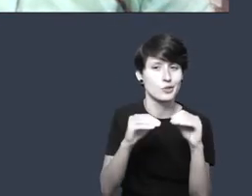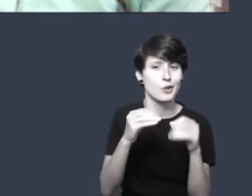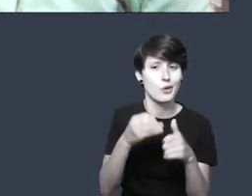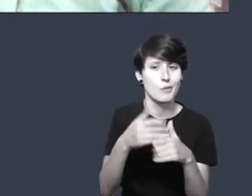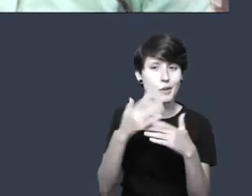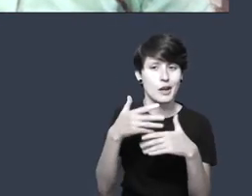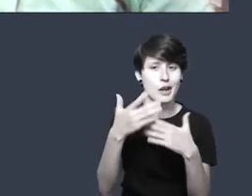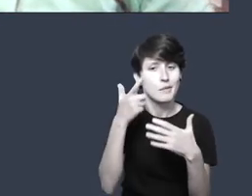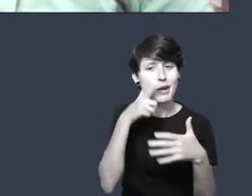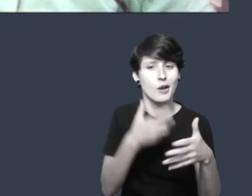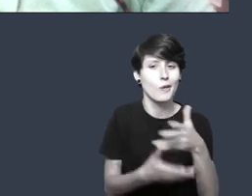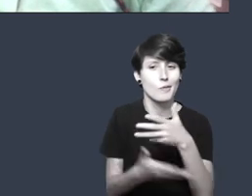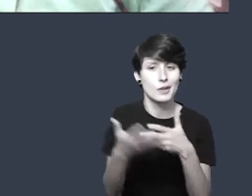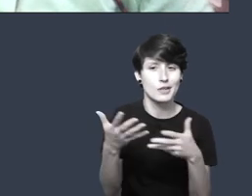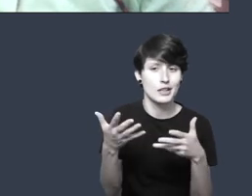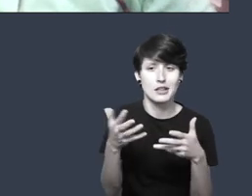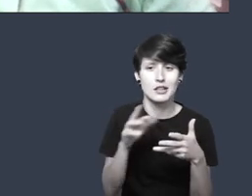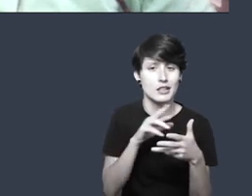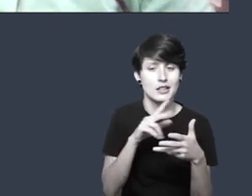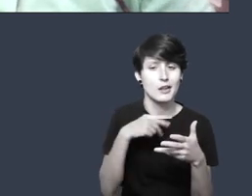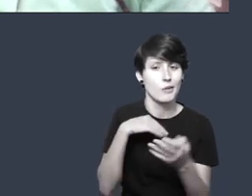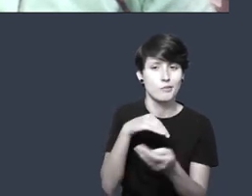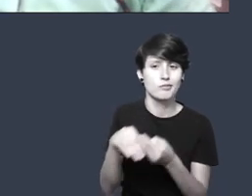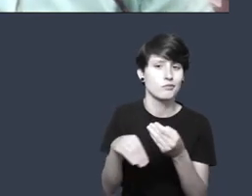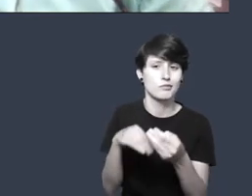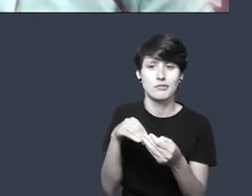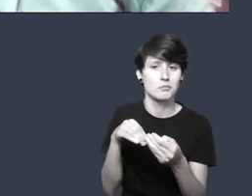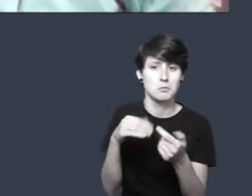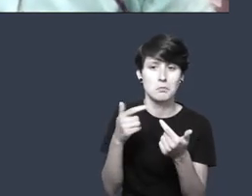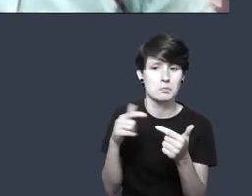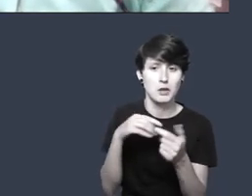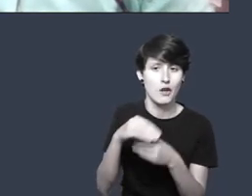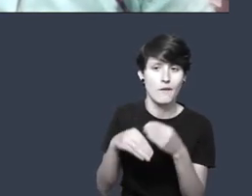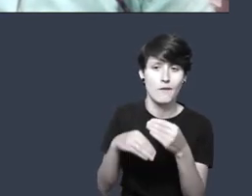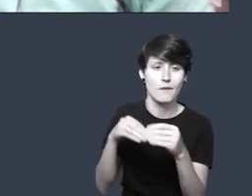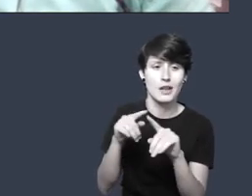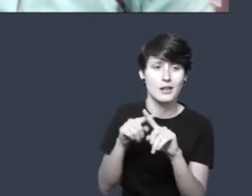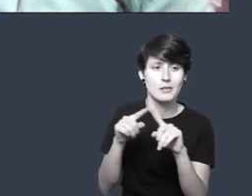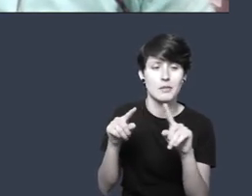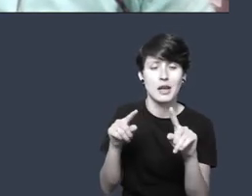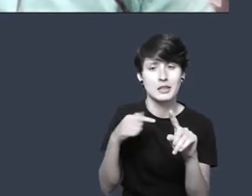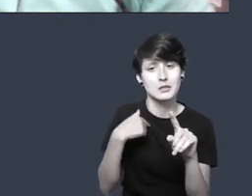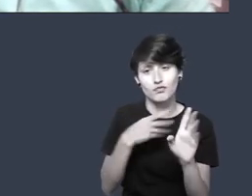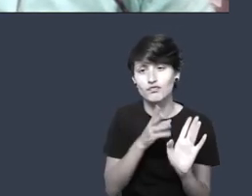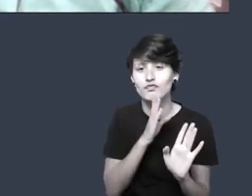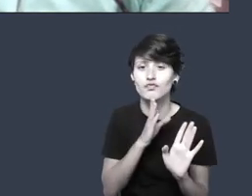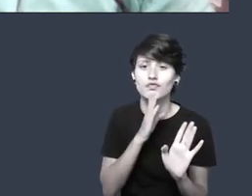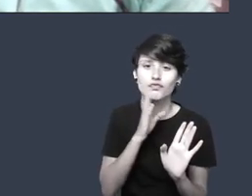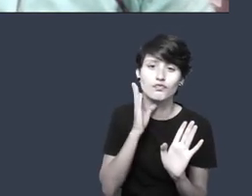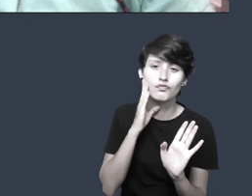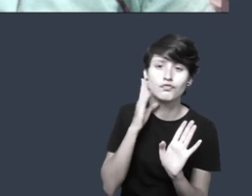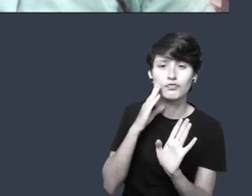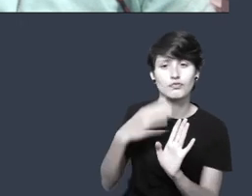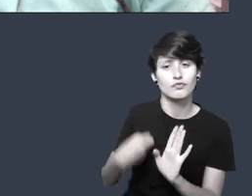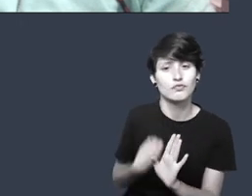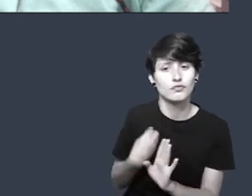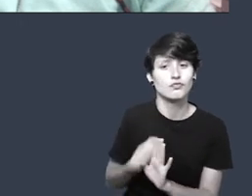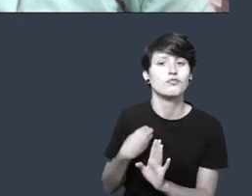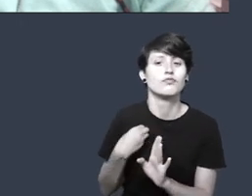para dividir. Não que eu esteja envolvida, não estou envolvida com isso especificamente,